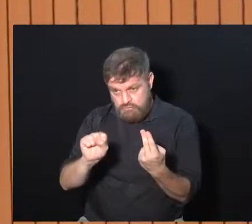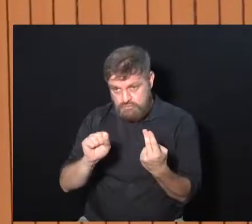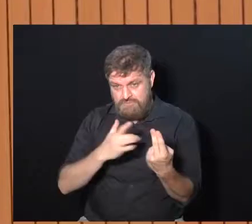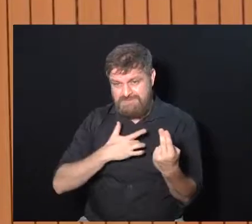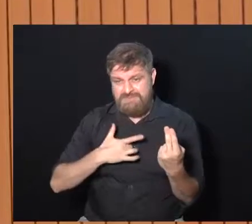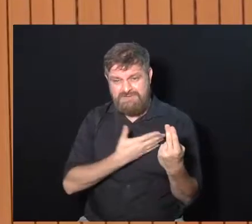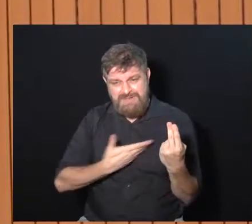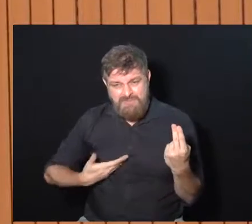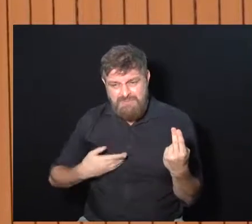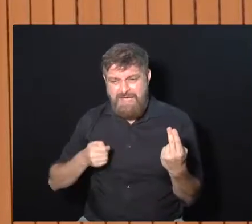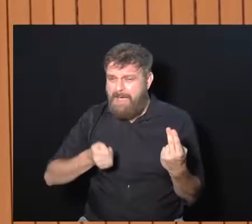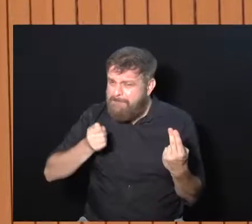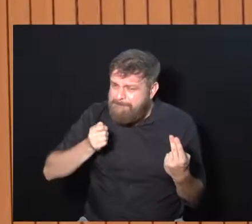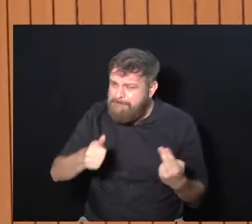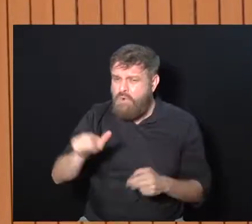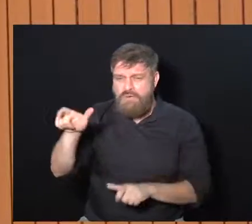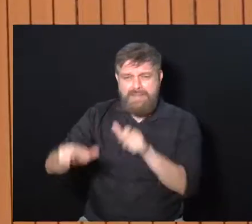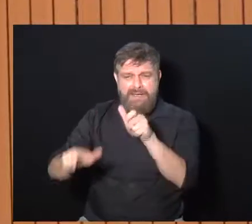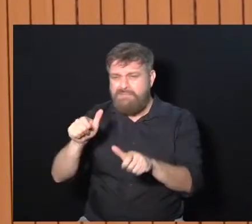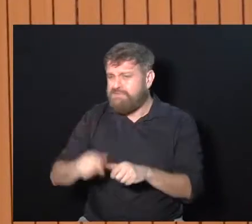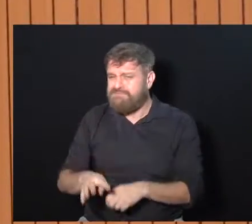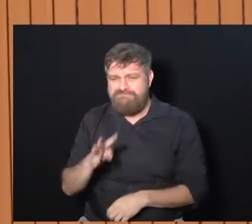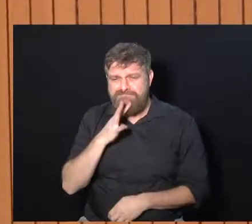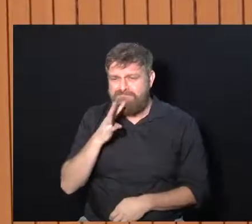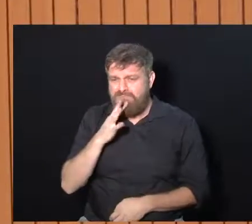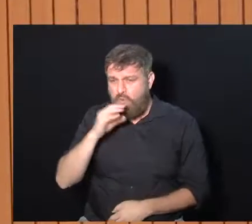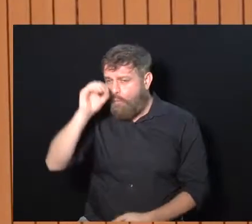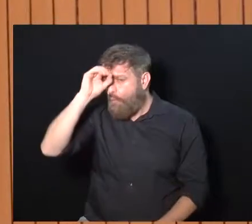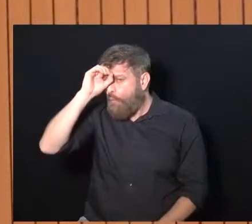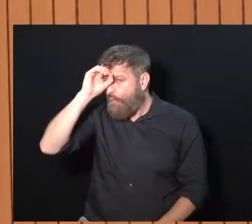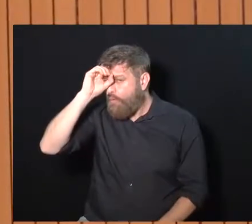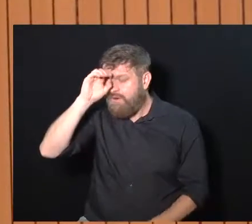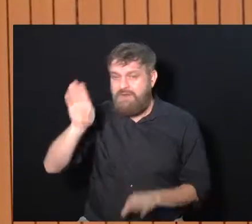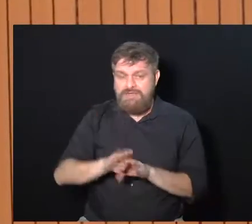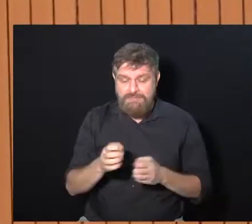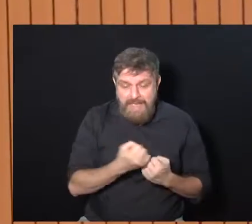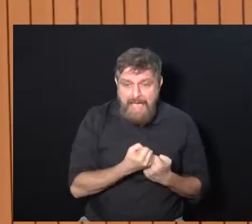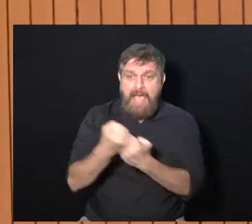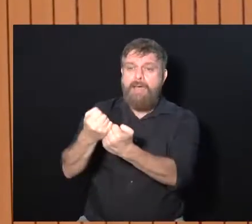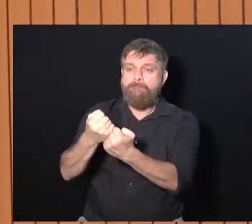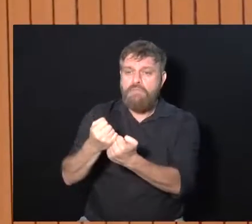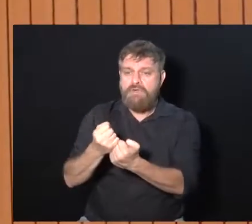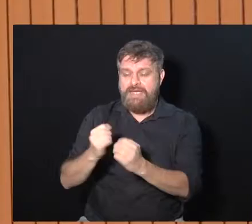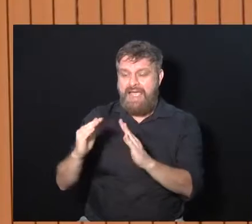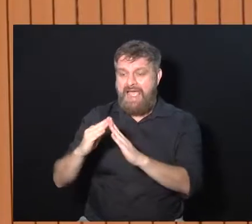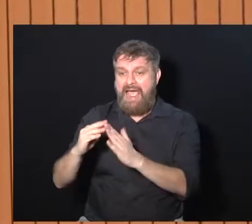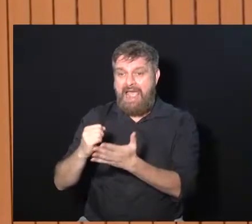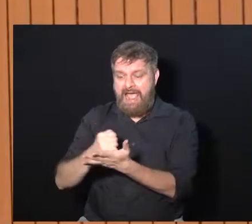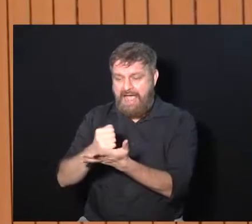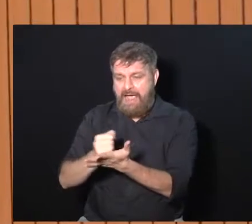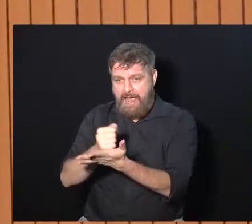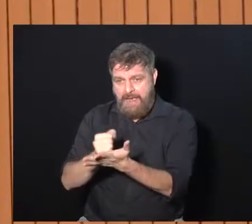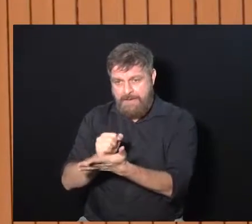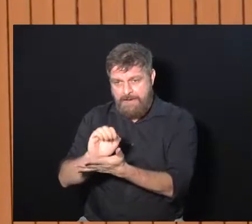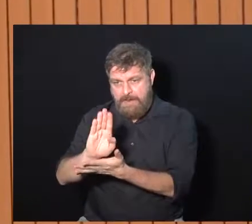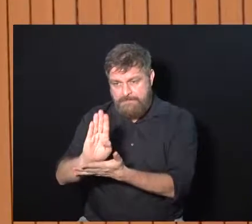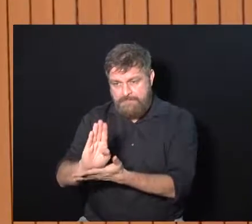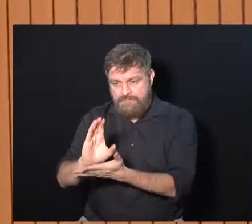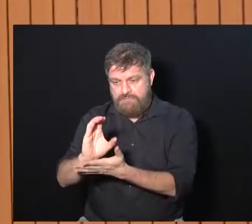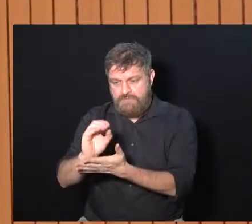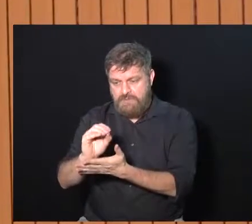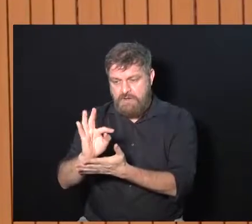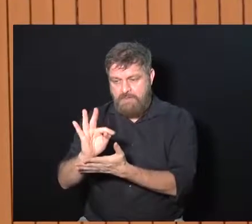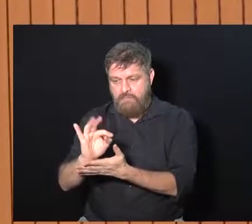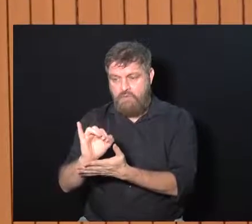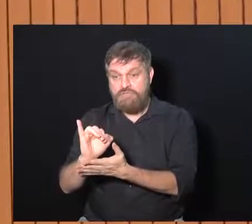dizer, é pouco divulgado no município, e apoiar, principalmente, a Botica da Família. Então, foi